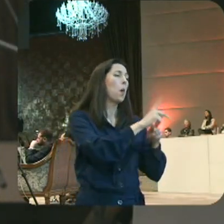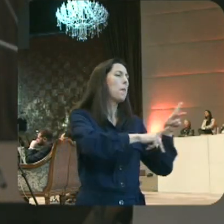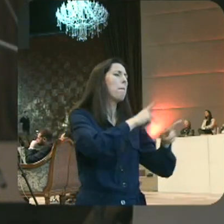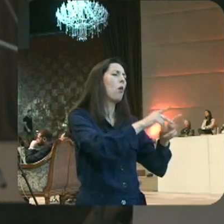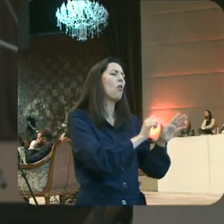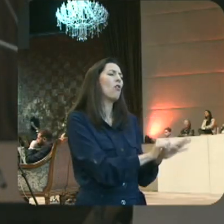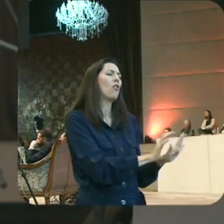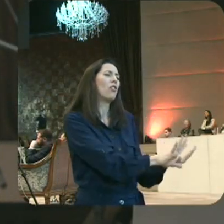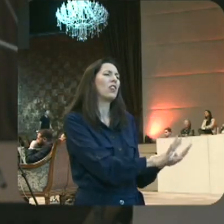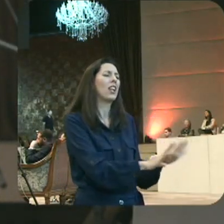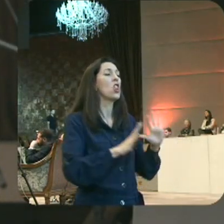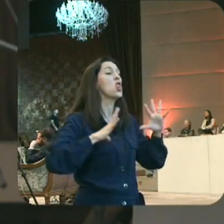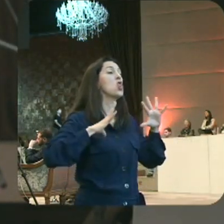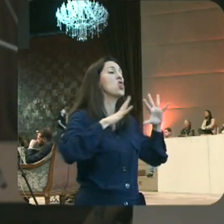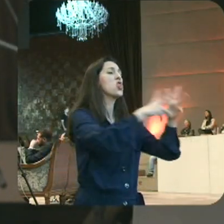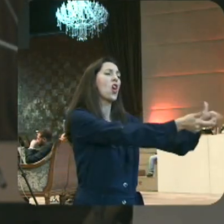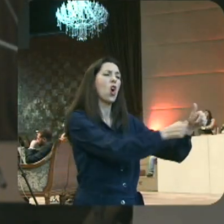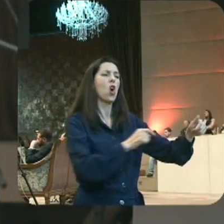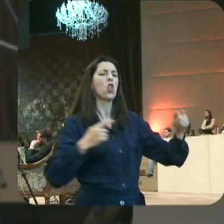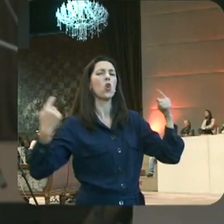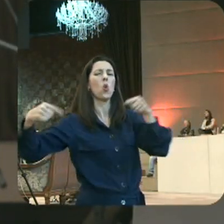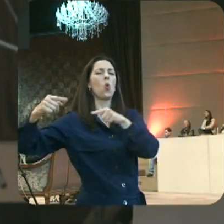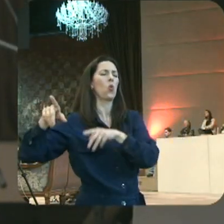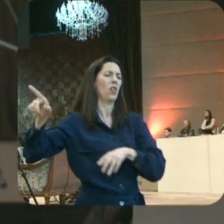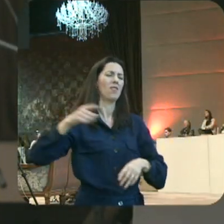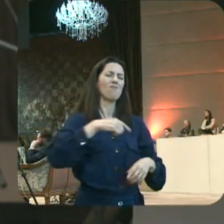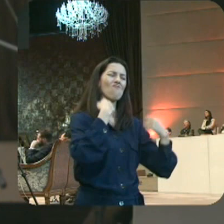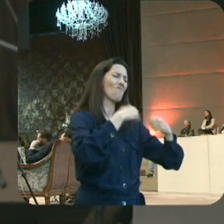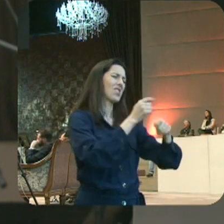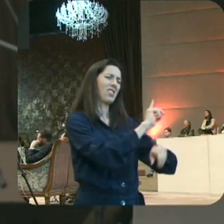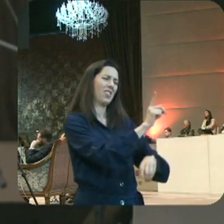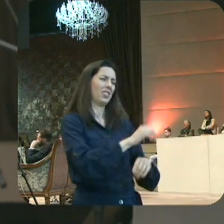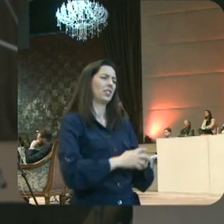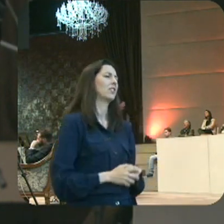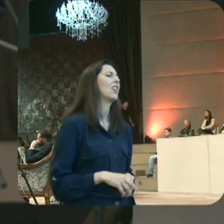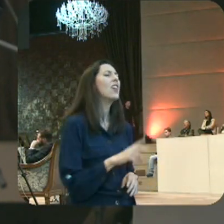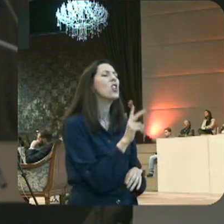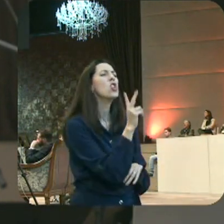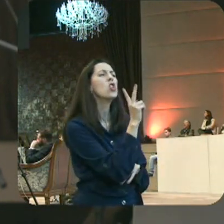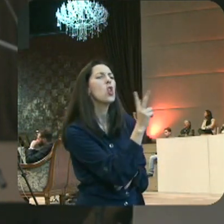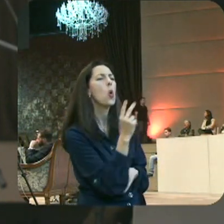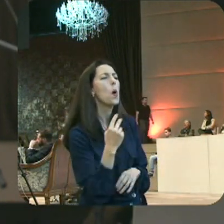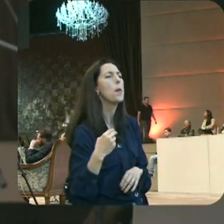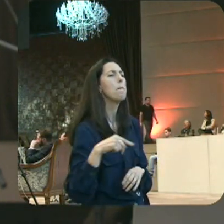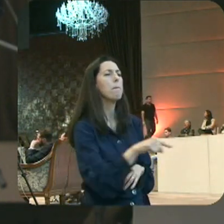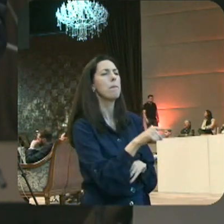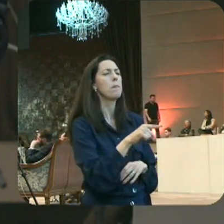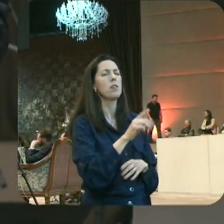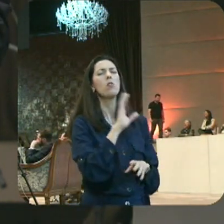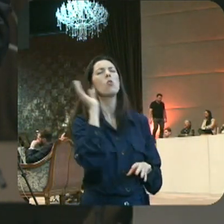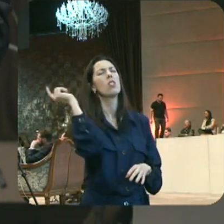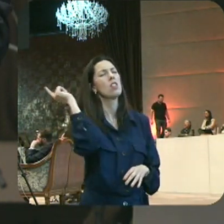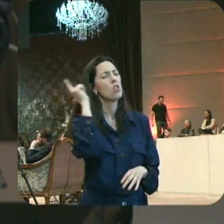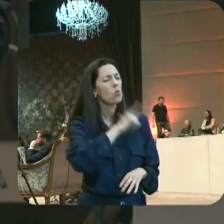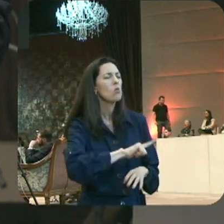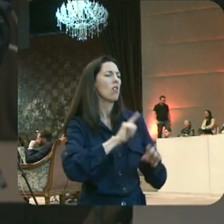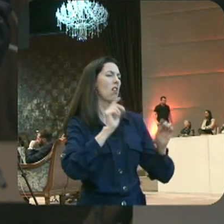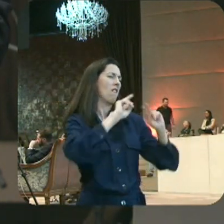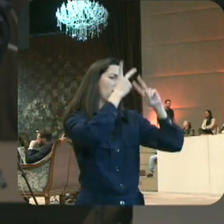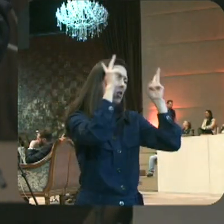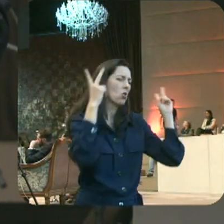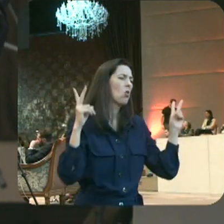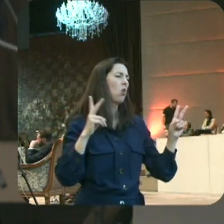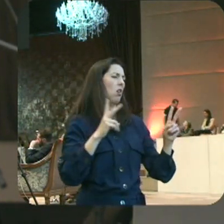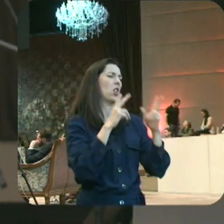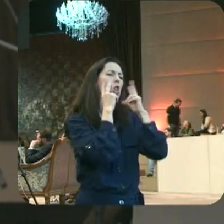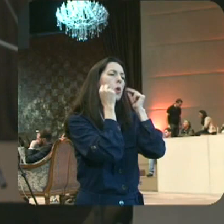povo colocando todo mundo para lutar nessa batalha, manda uns 2-3 mil homens, é mais do que suficiente. E